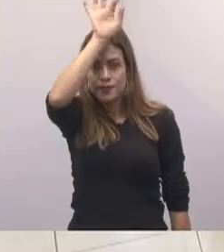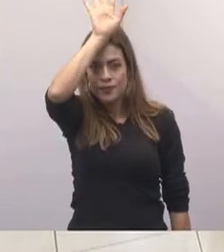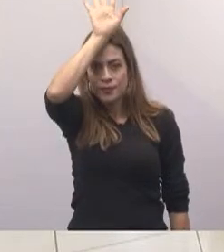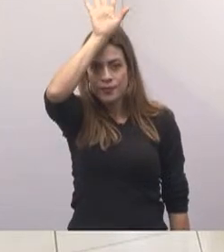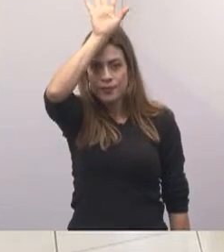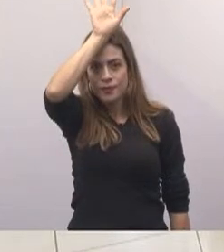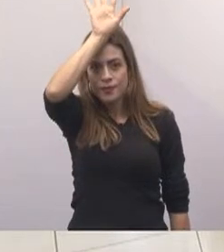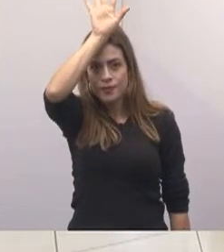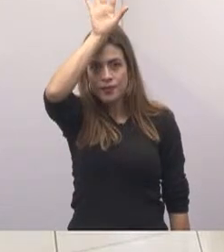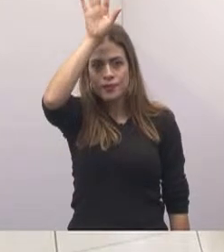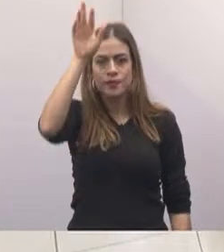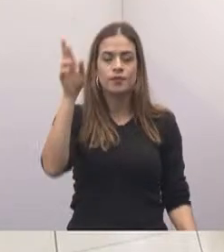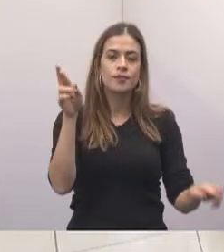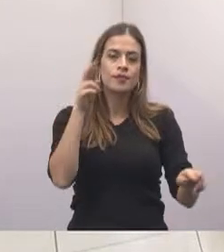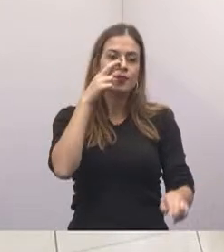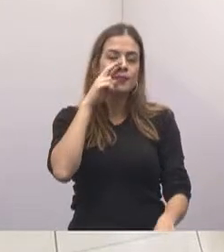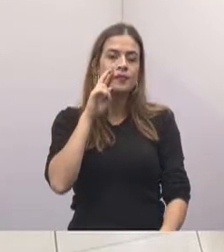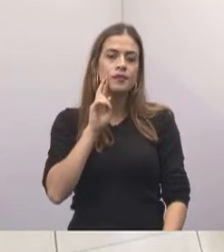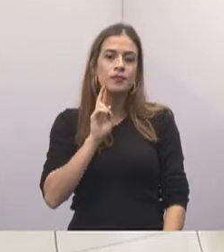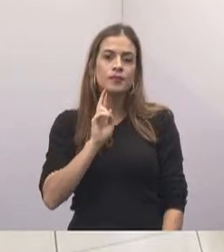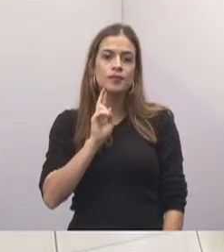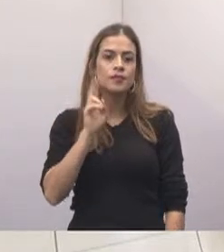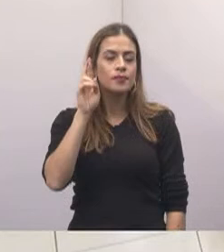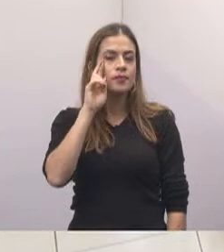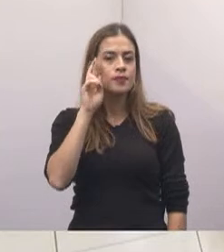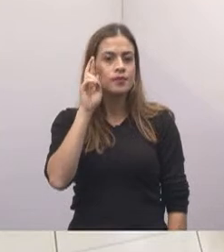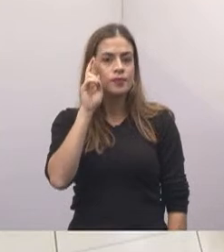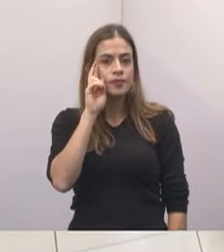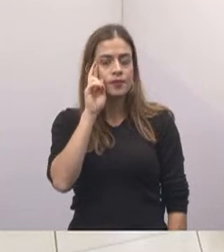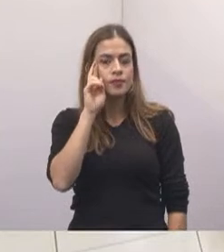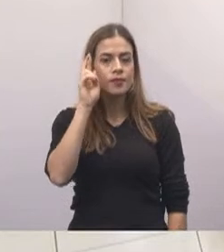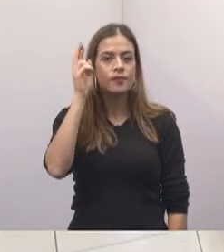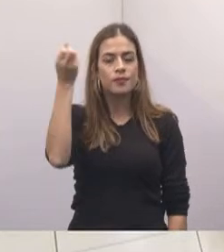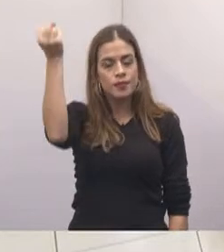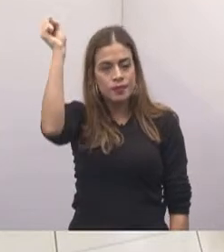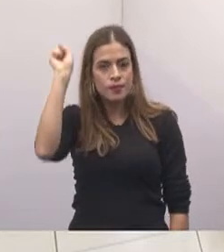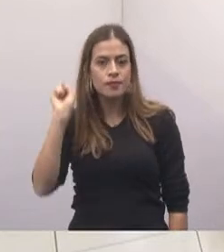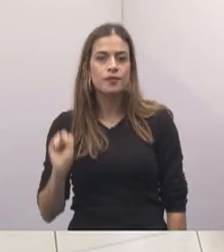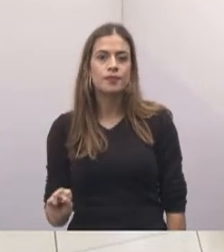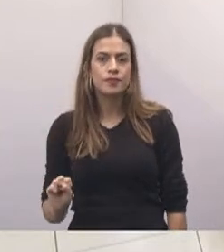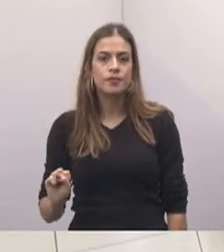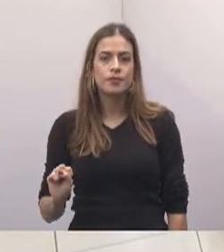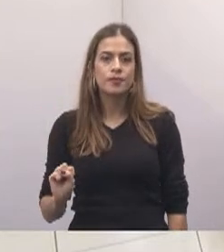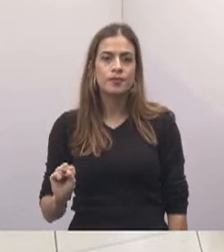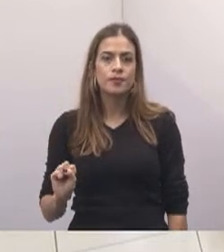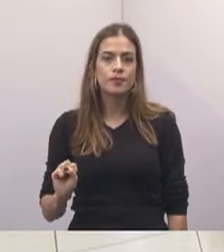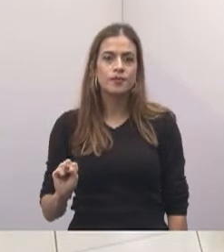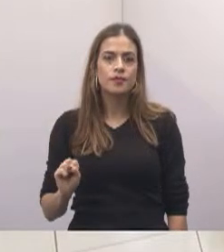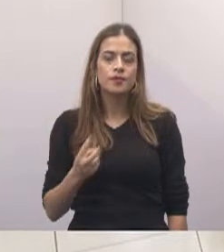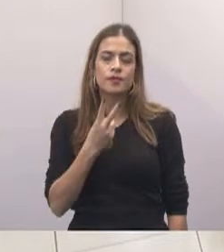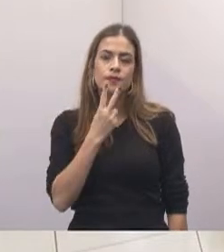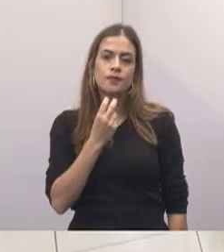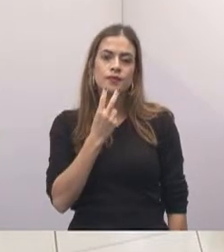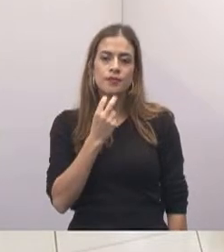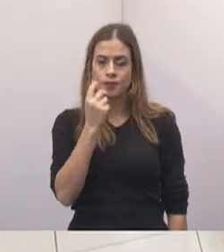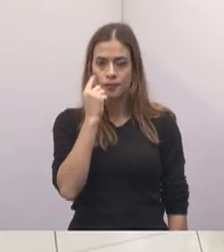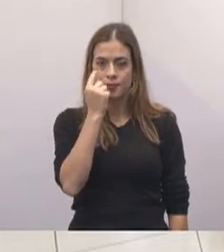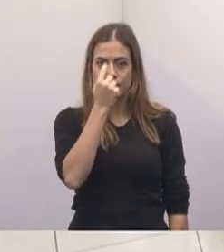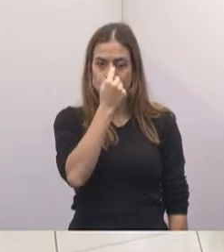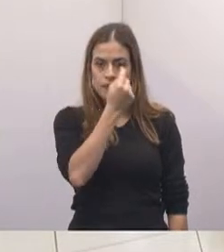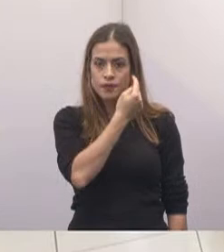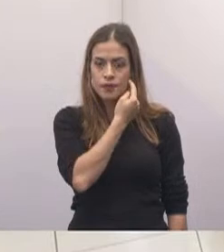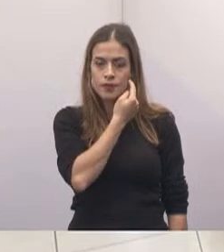Salomão, vereador Rogério Timóteo, vereador Roninha, vereadora Sônia Patas da Amizade e vereador Valmir do Parque Meia